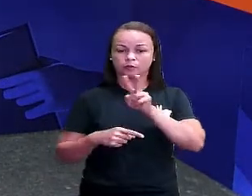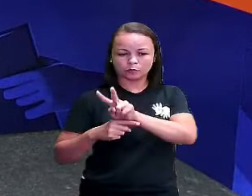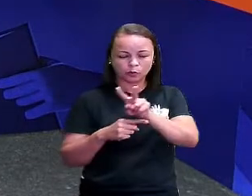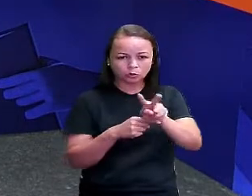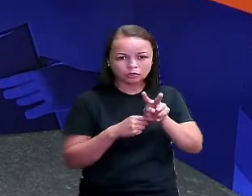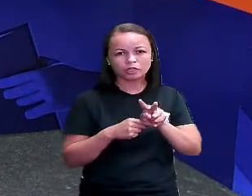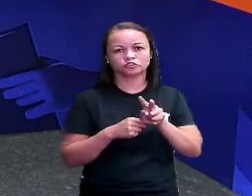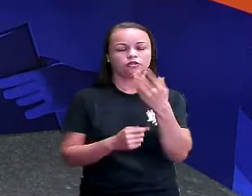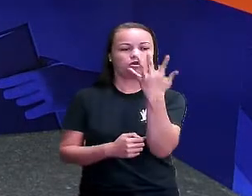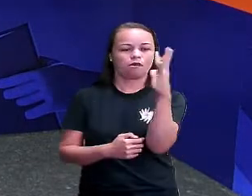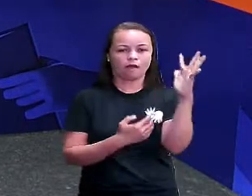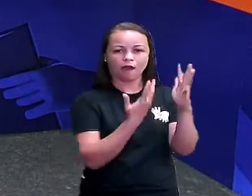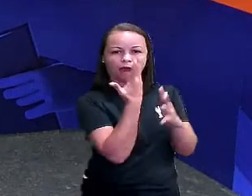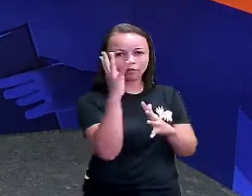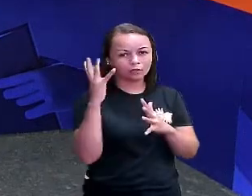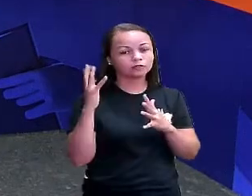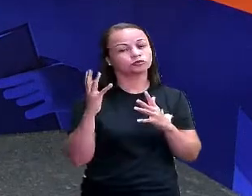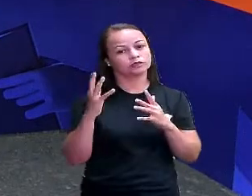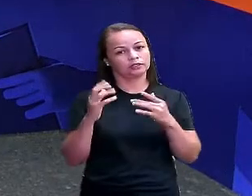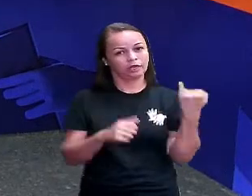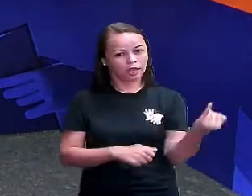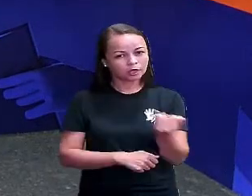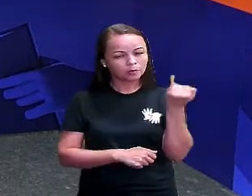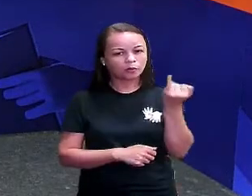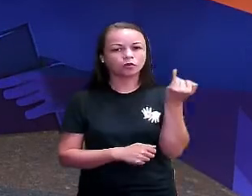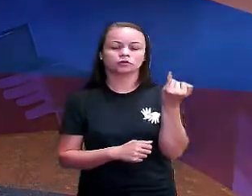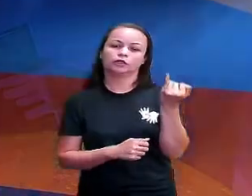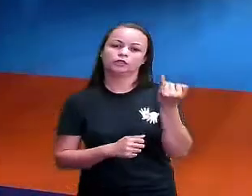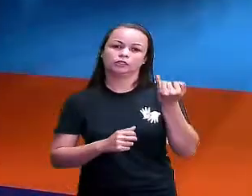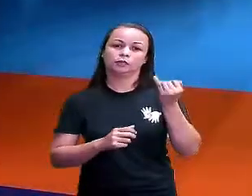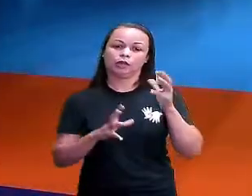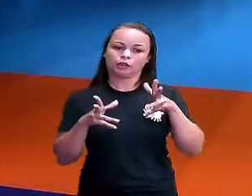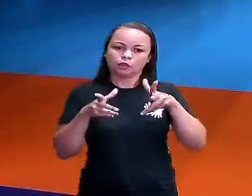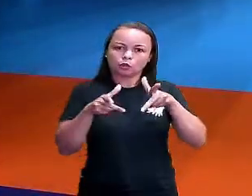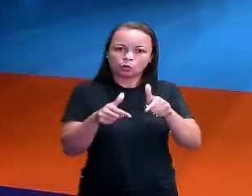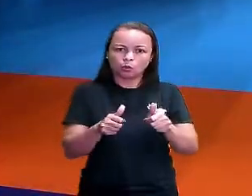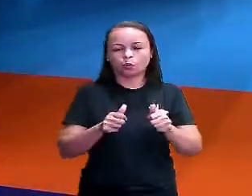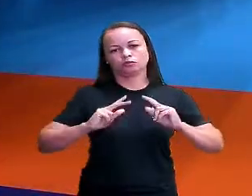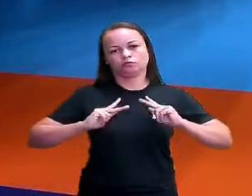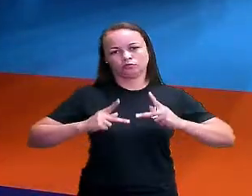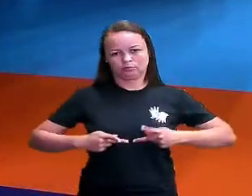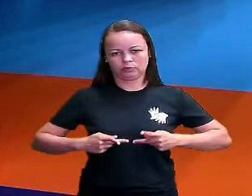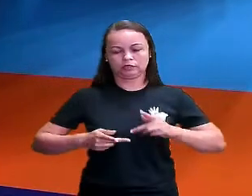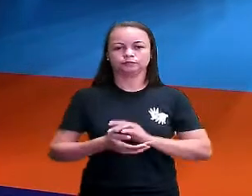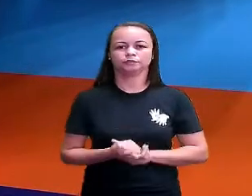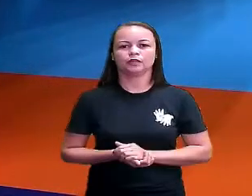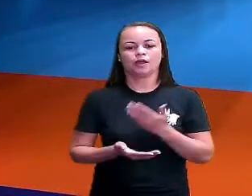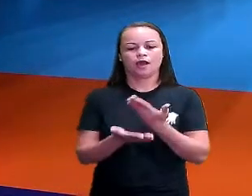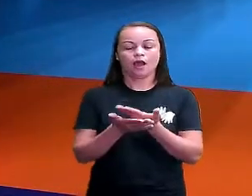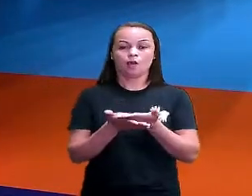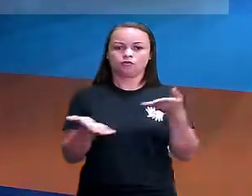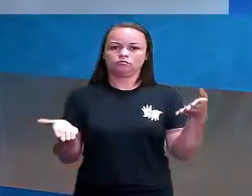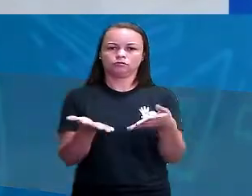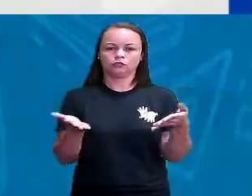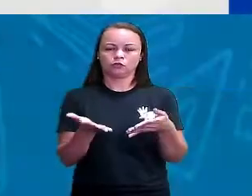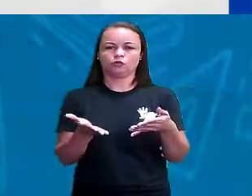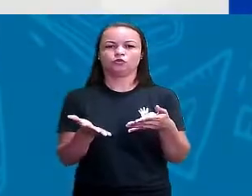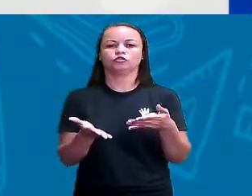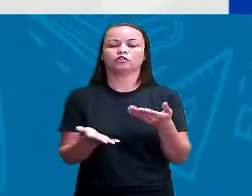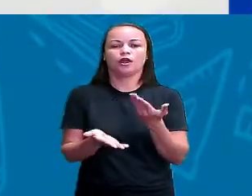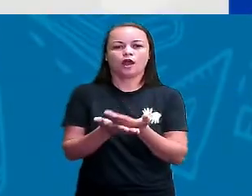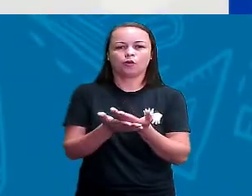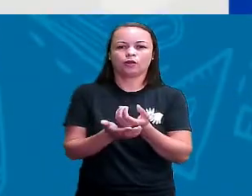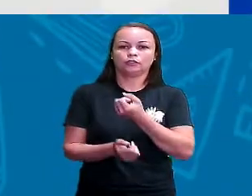que é tão importante para a vida de toda a humanidade, tá certo? Nessa nossa aula de hoje, a nossa aula de número